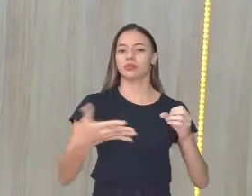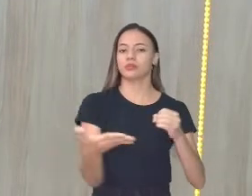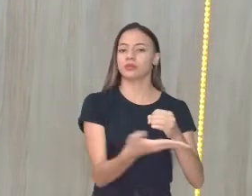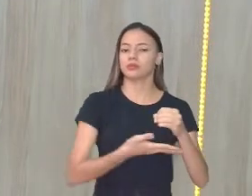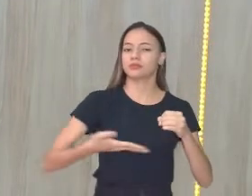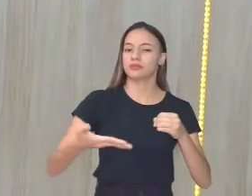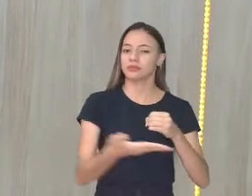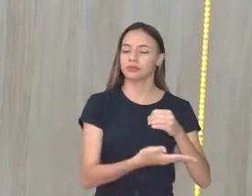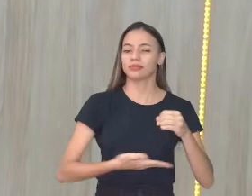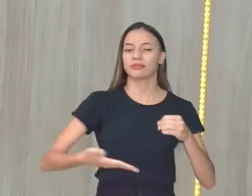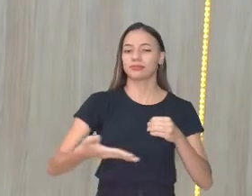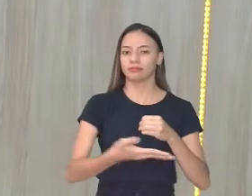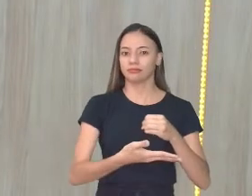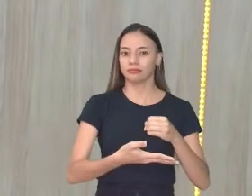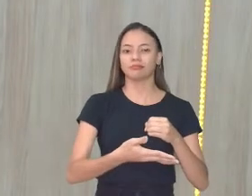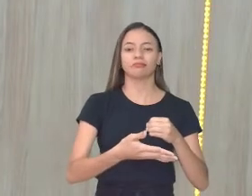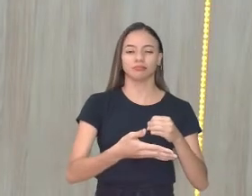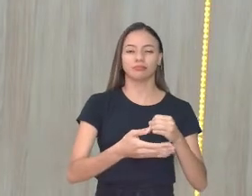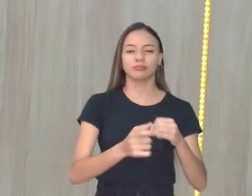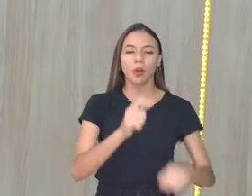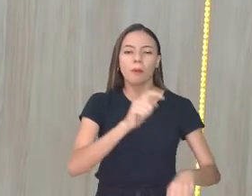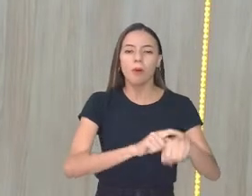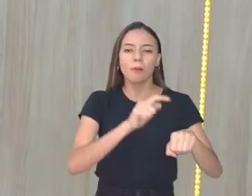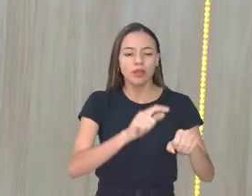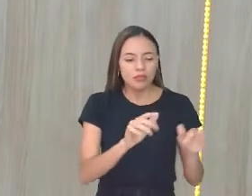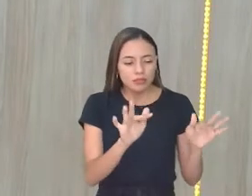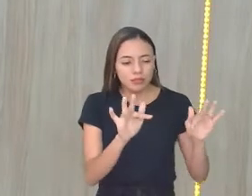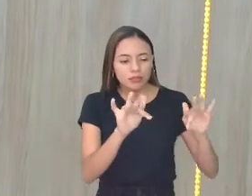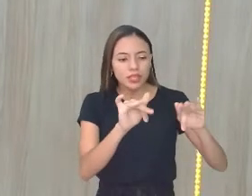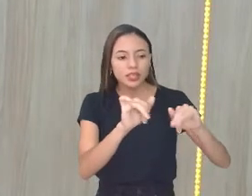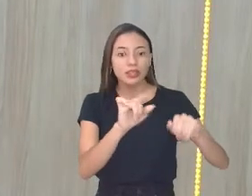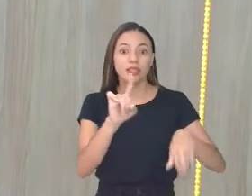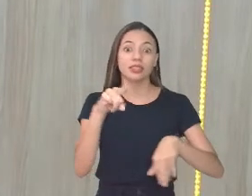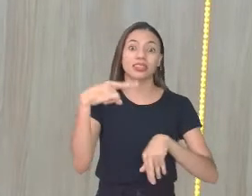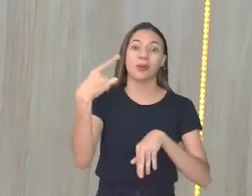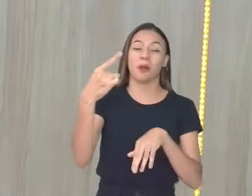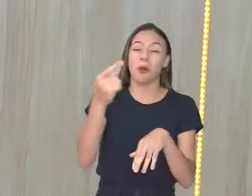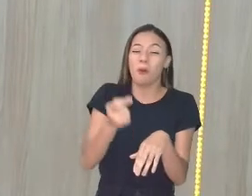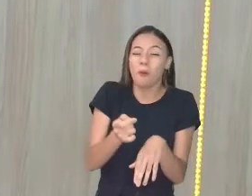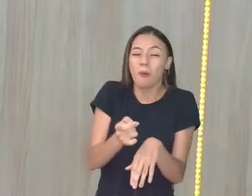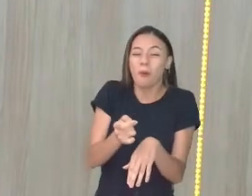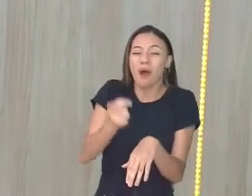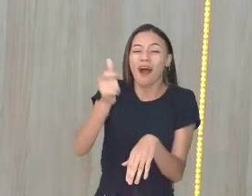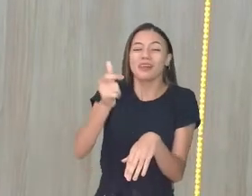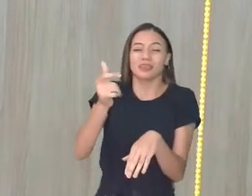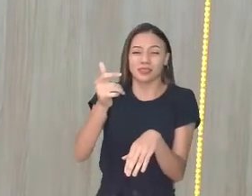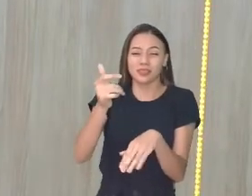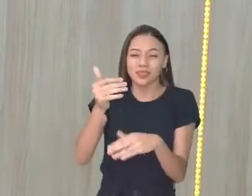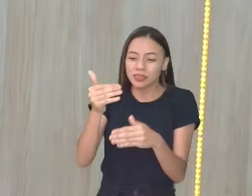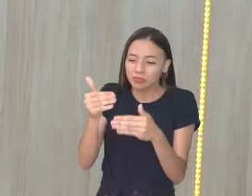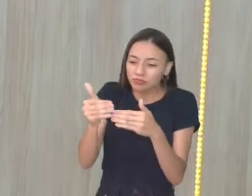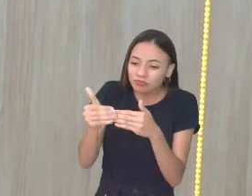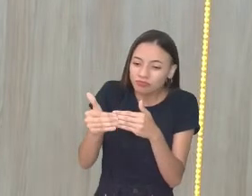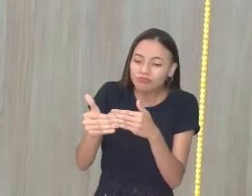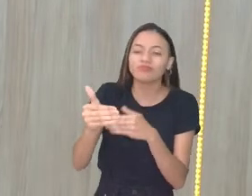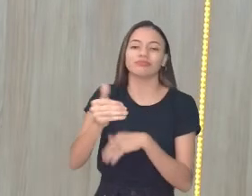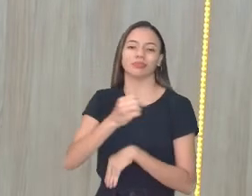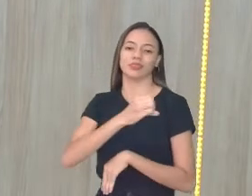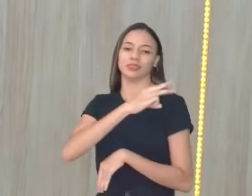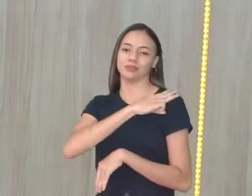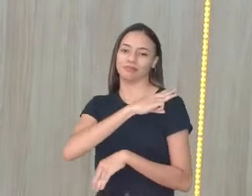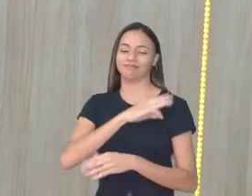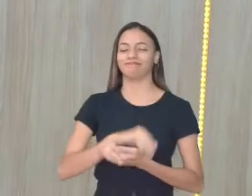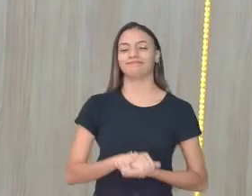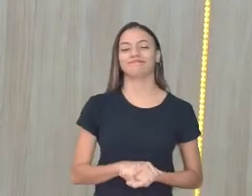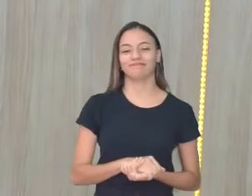questão dos já está nos anos finais, daqui a pouco tá com um pezinho, daqui a pouco tá indo para o ensino médio.